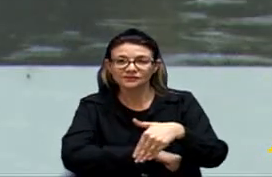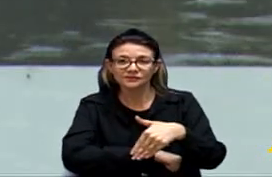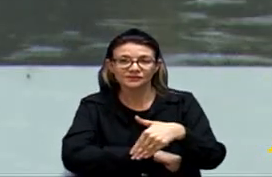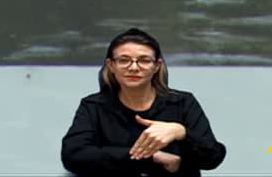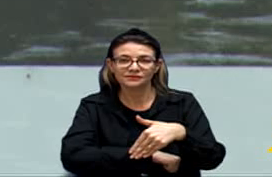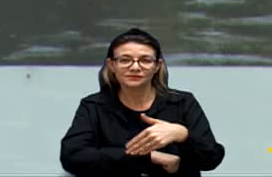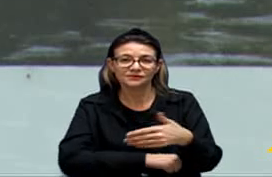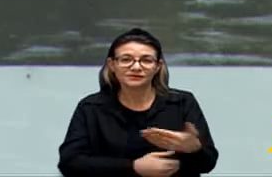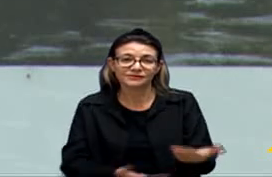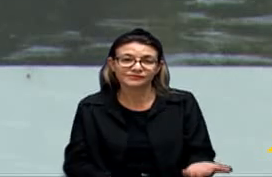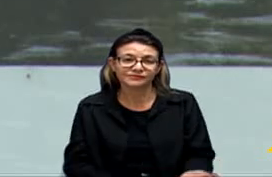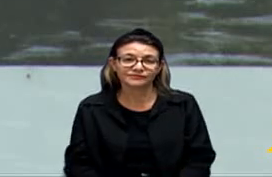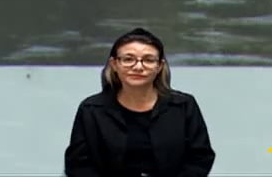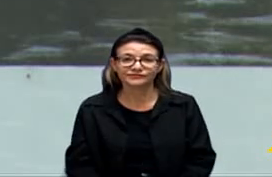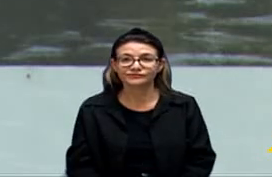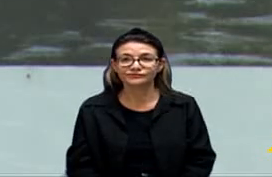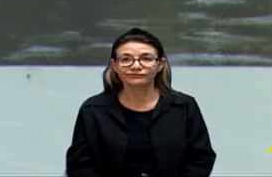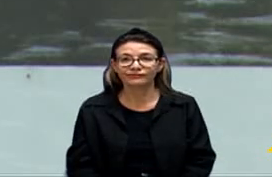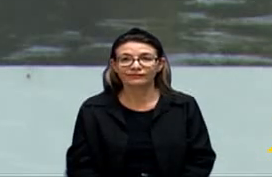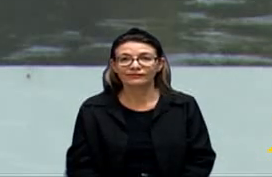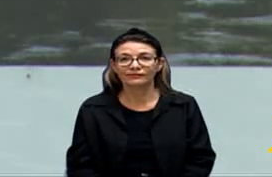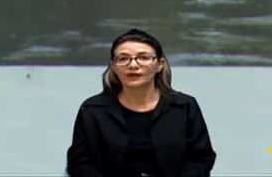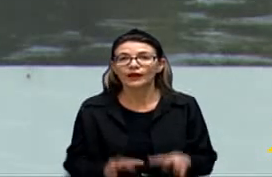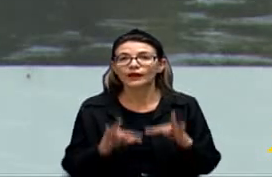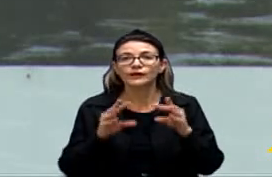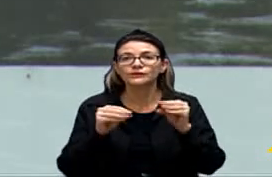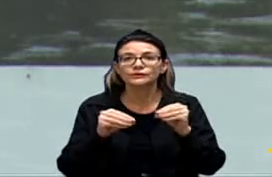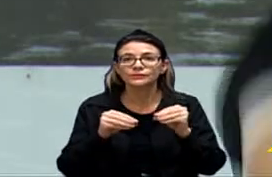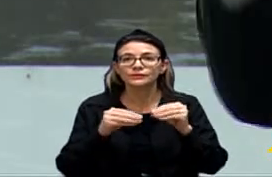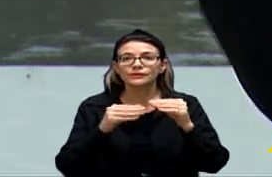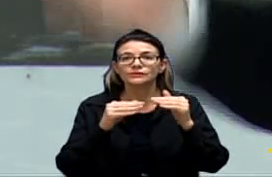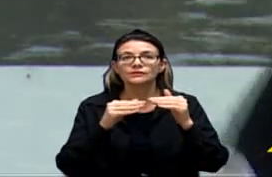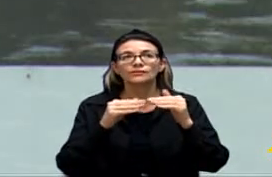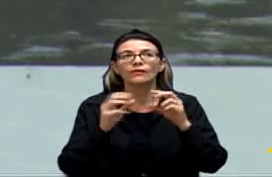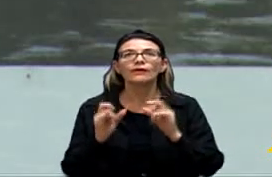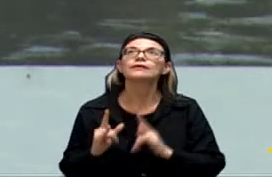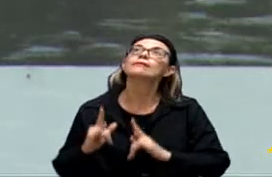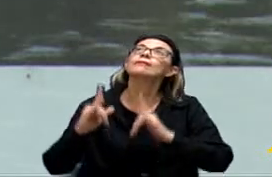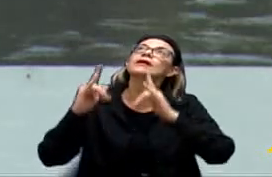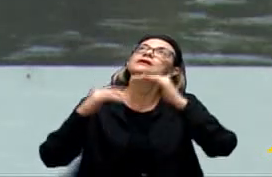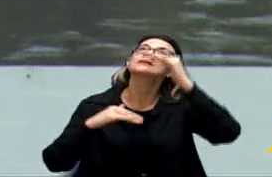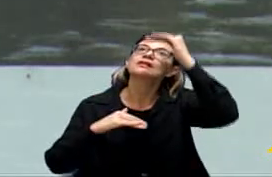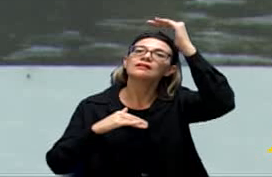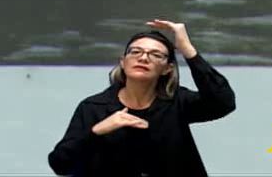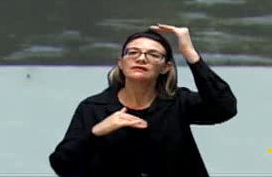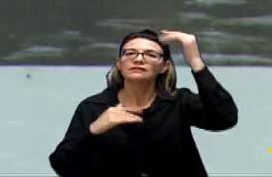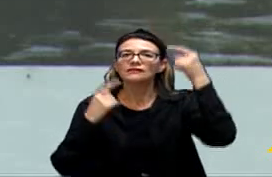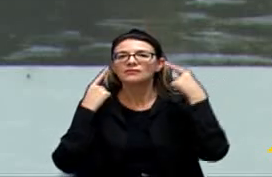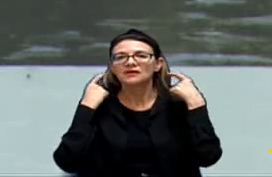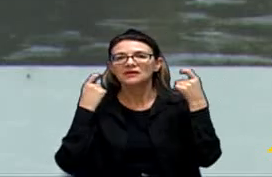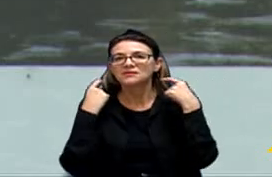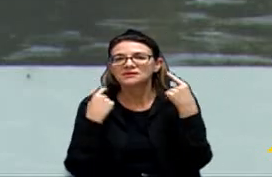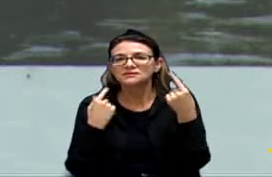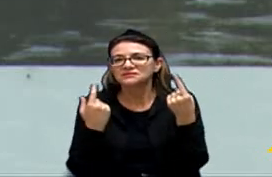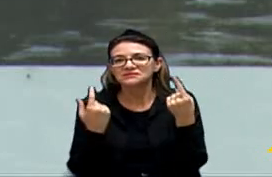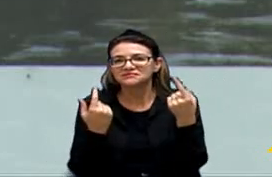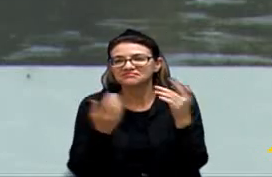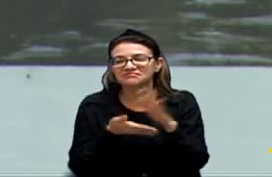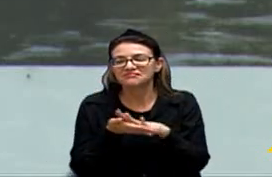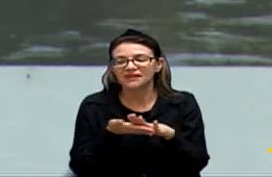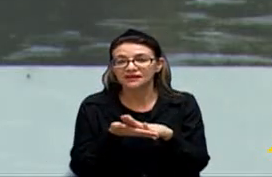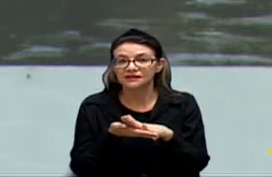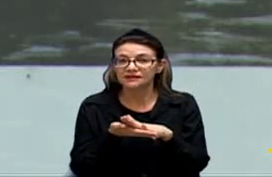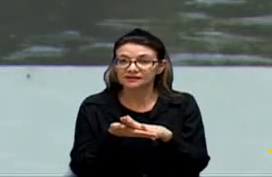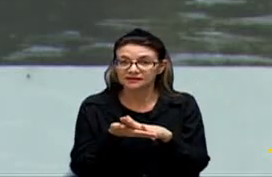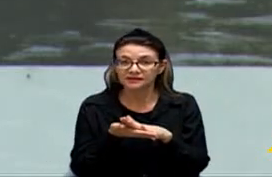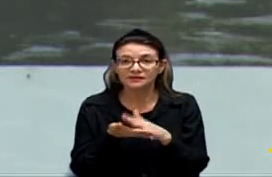fundo né Silvana ninguém todo mundo mora no no quinto 10mo andar do apartamento que não vai nem perceber Então é isso é